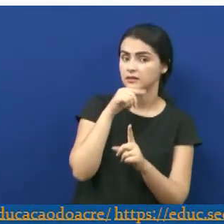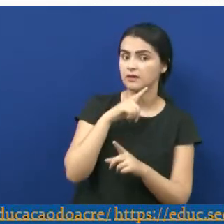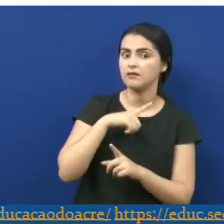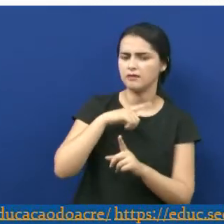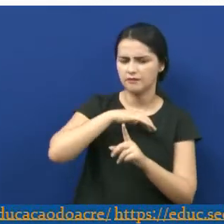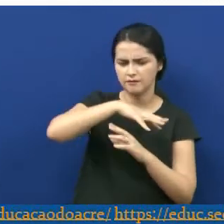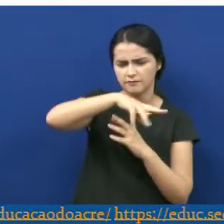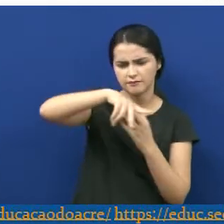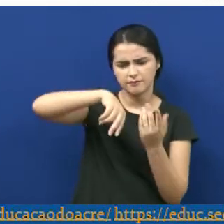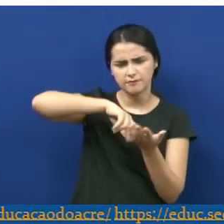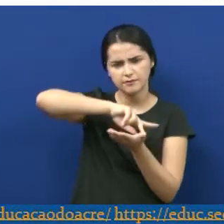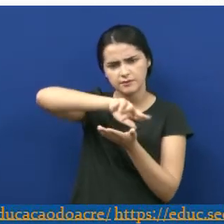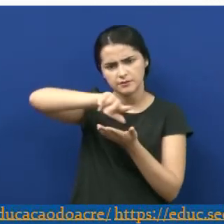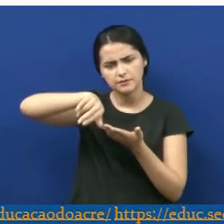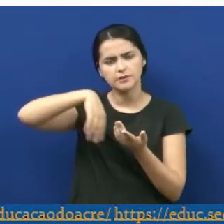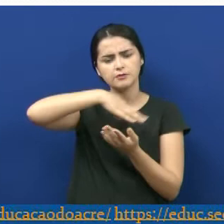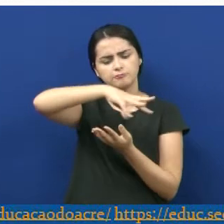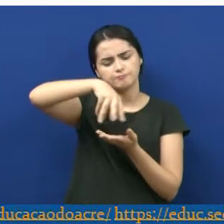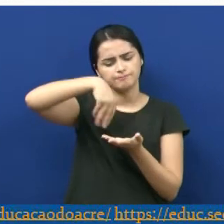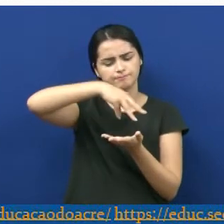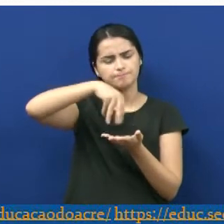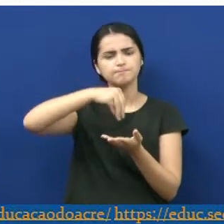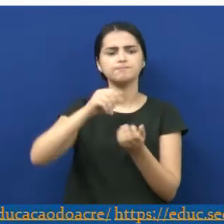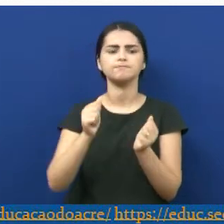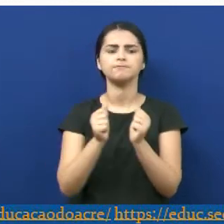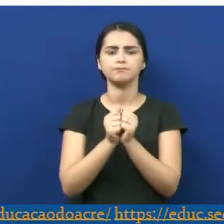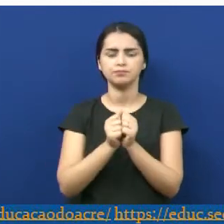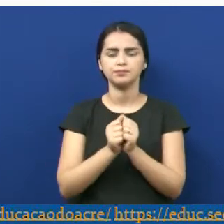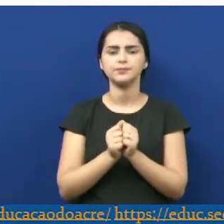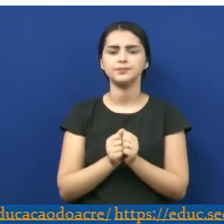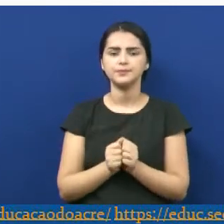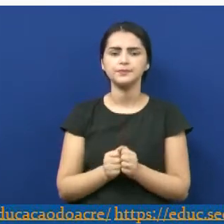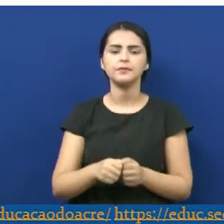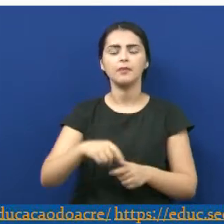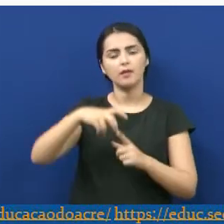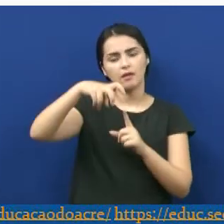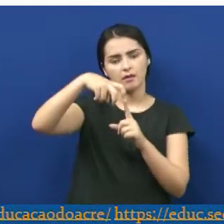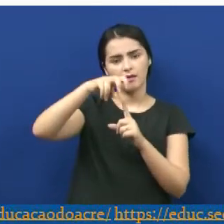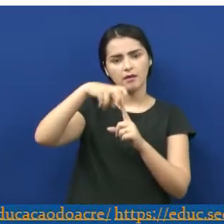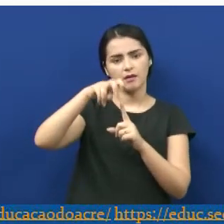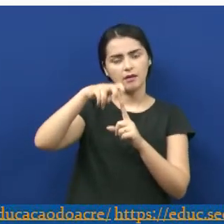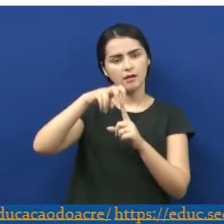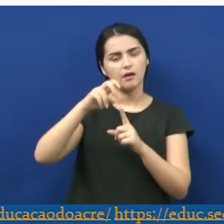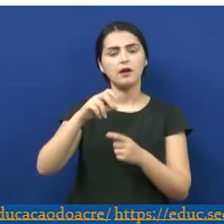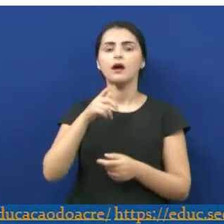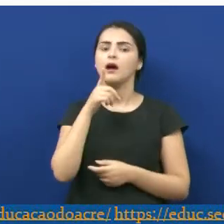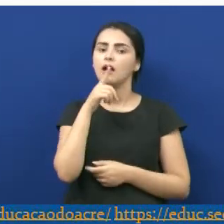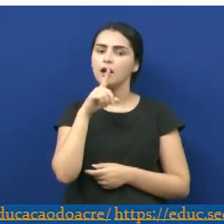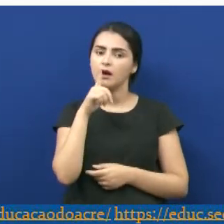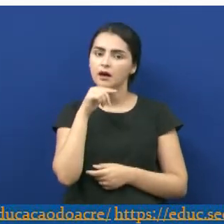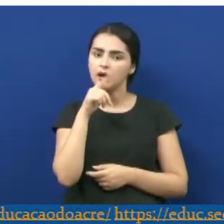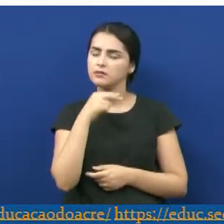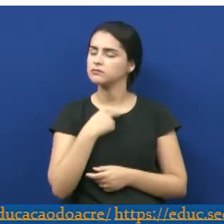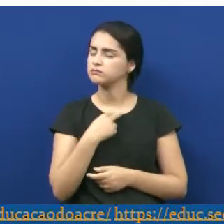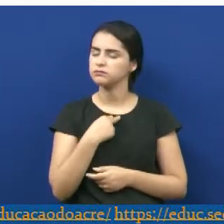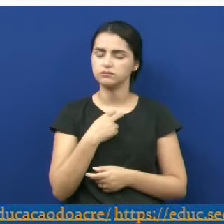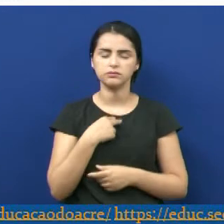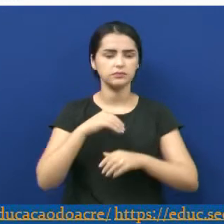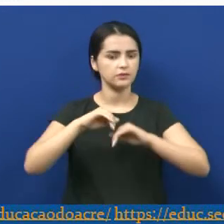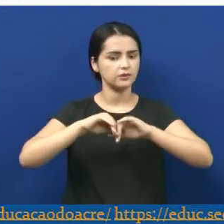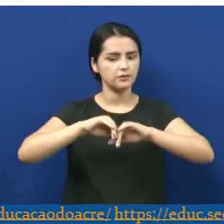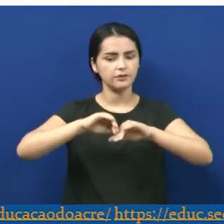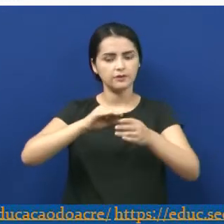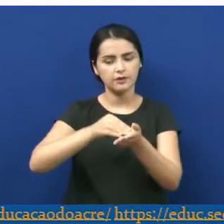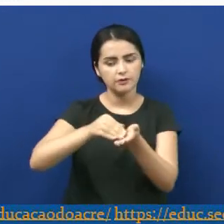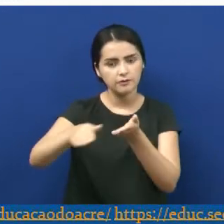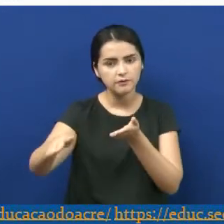componentes que fazem parte da sua composição. Então a água mineral em si, ela não pode ficar de fora, ela é uma